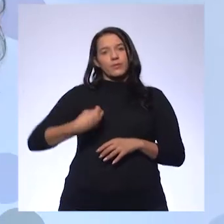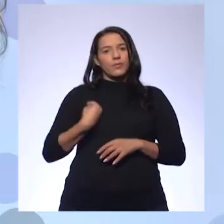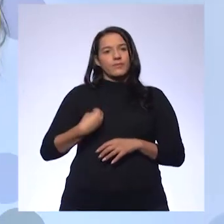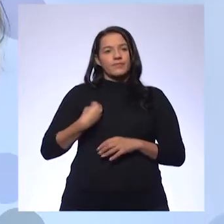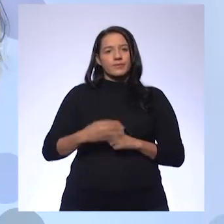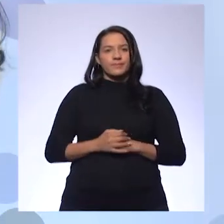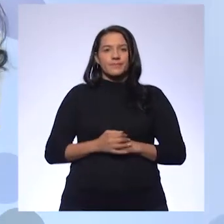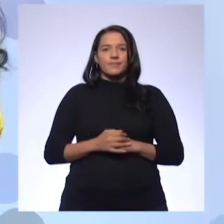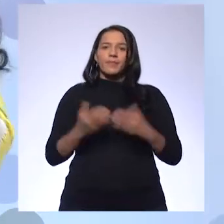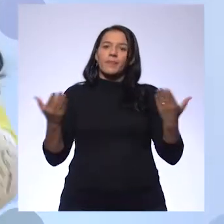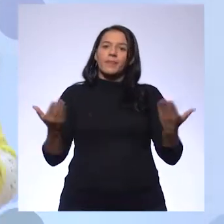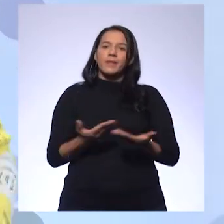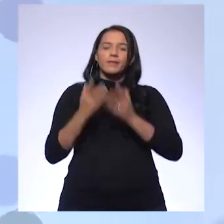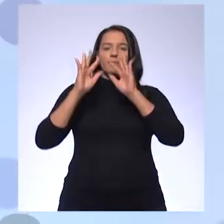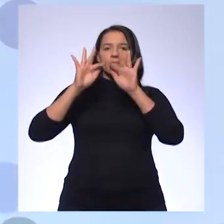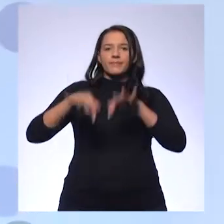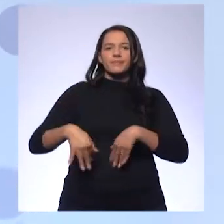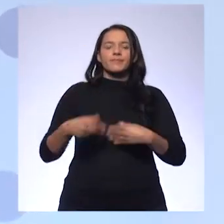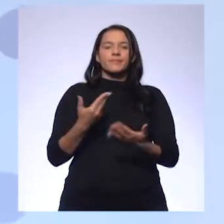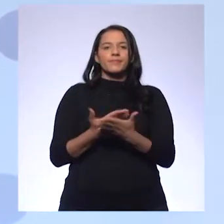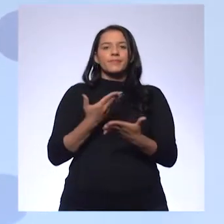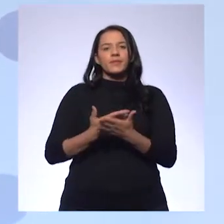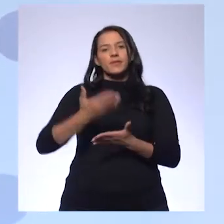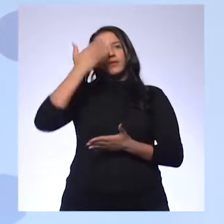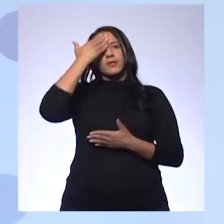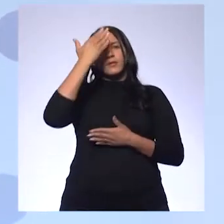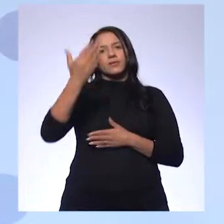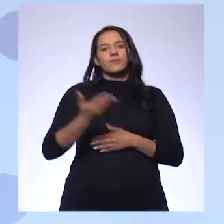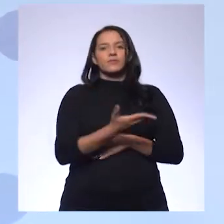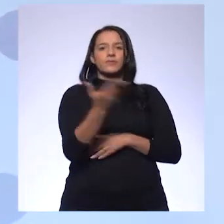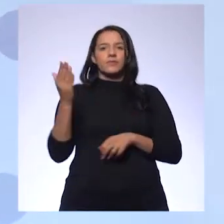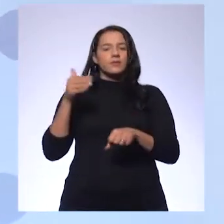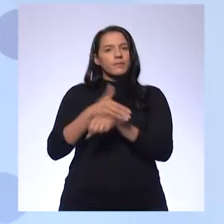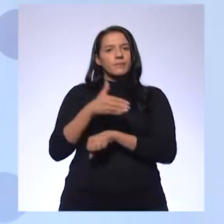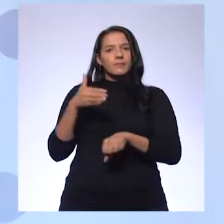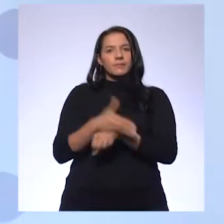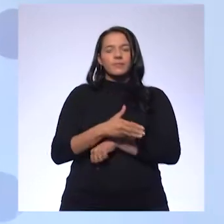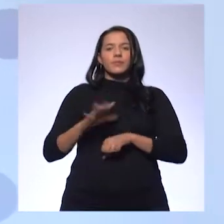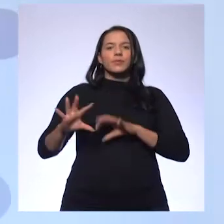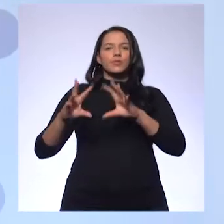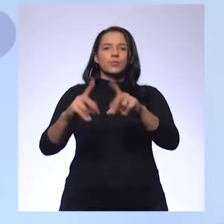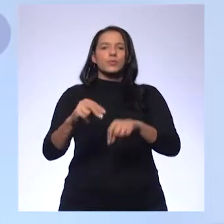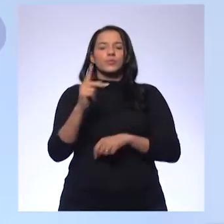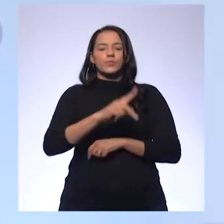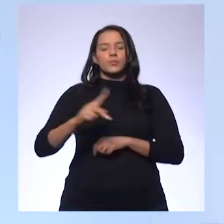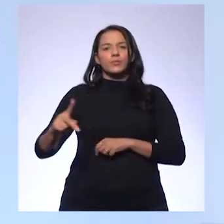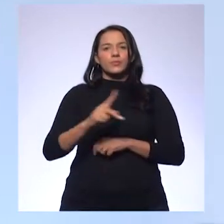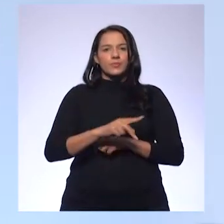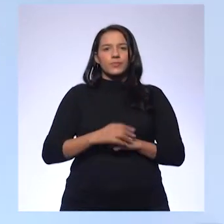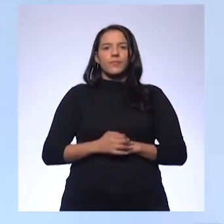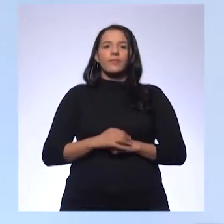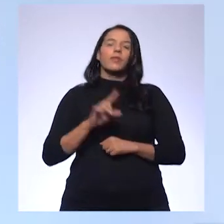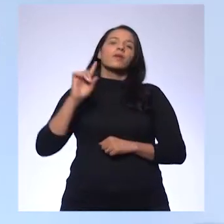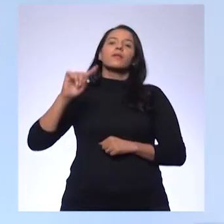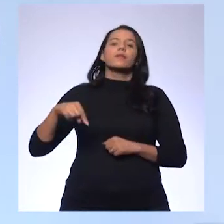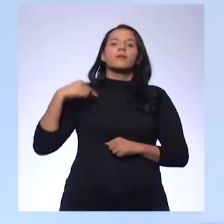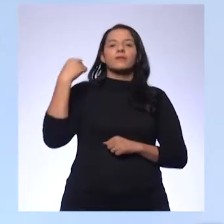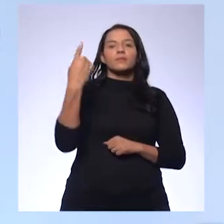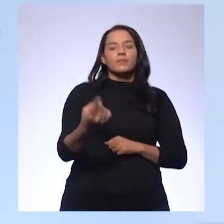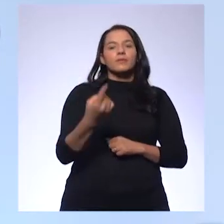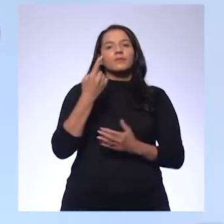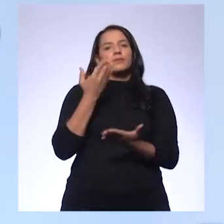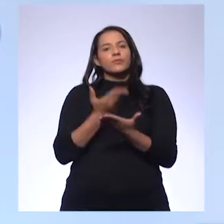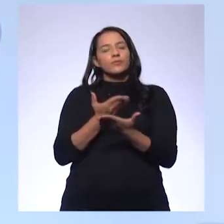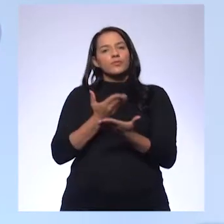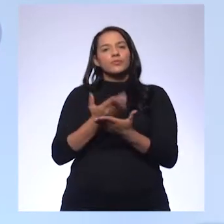está finalizando a nossa aula. Eu agradeço a participação de todos os professores e professoras. Na semana que vem, a